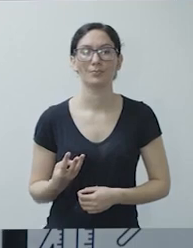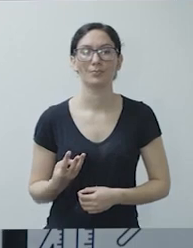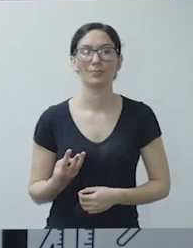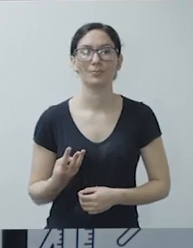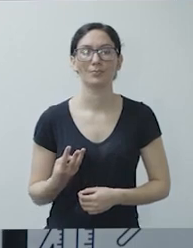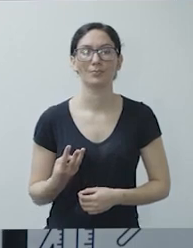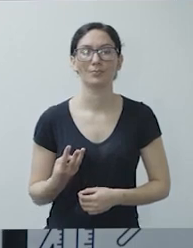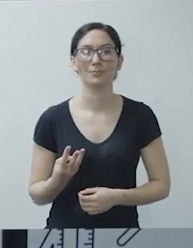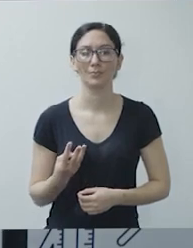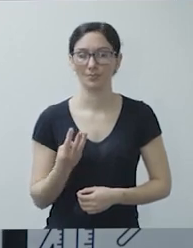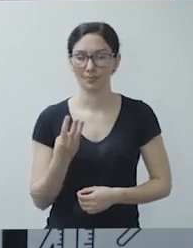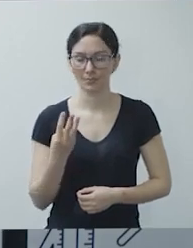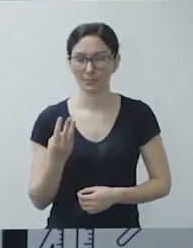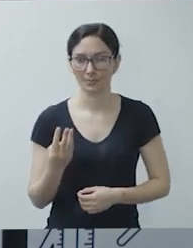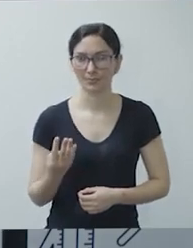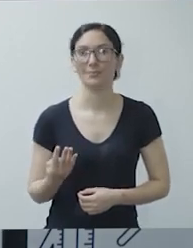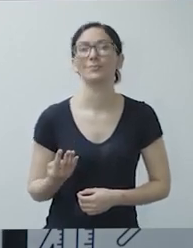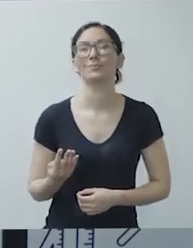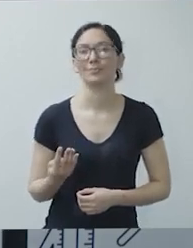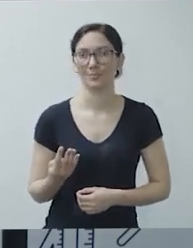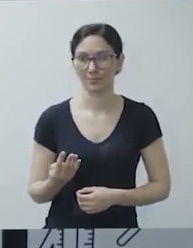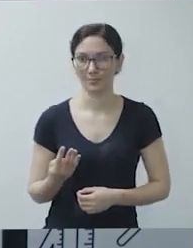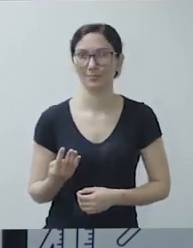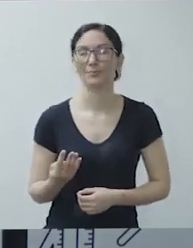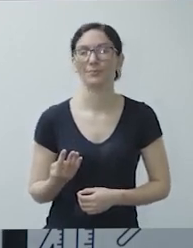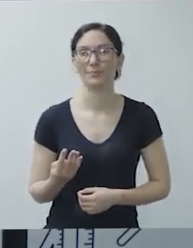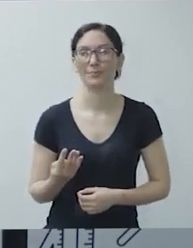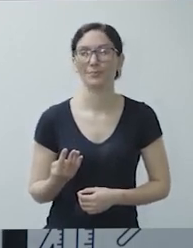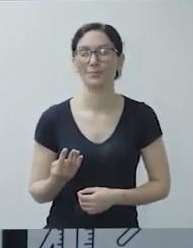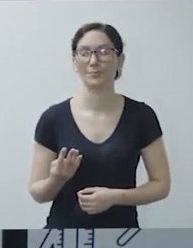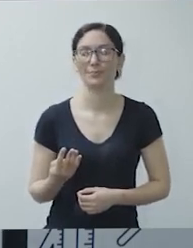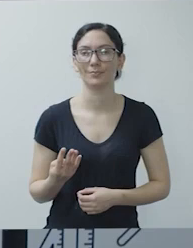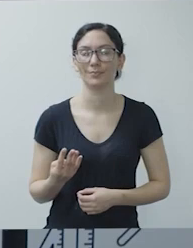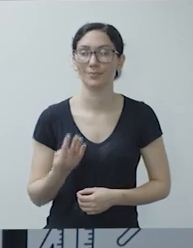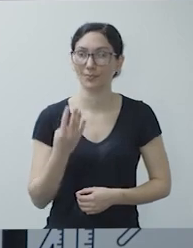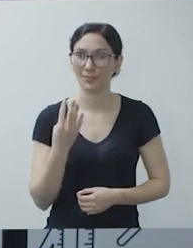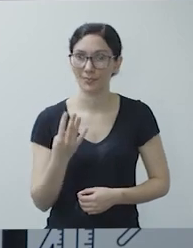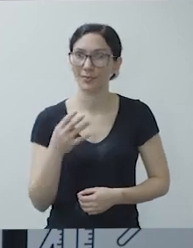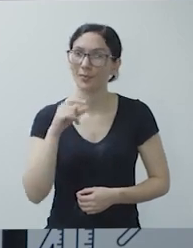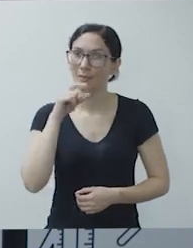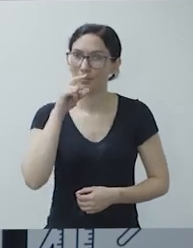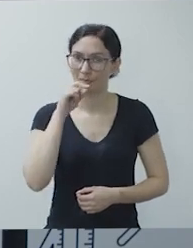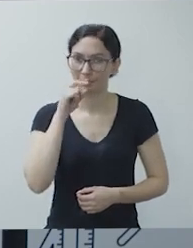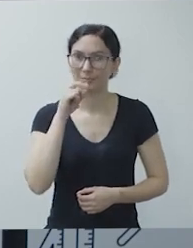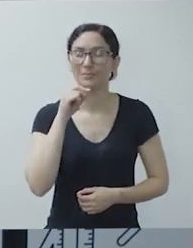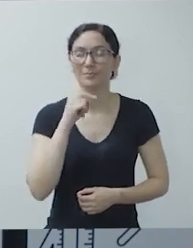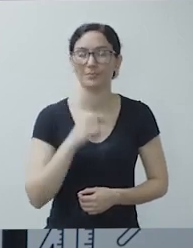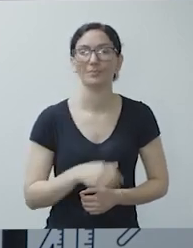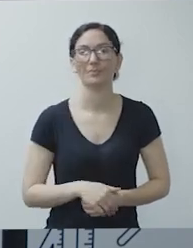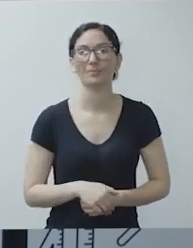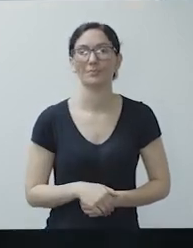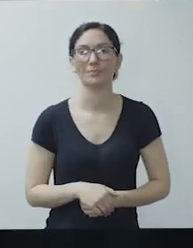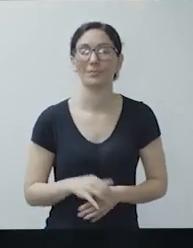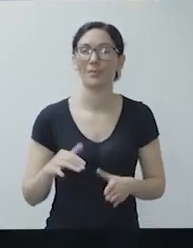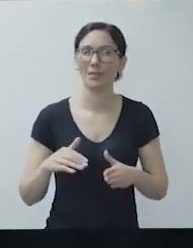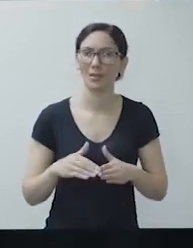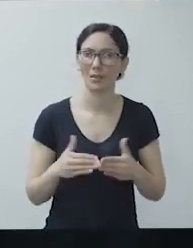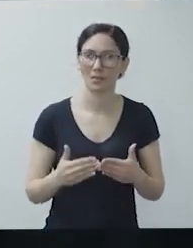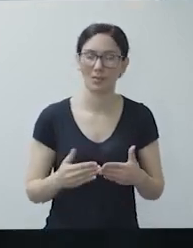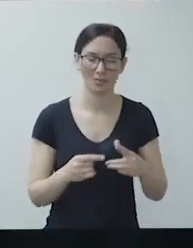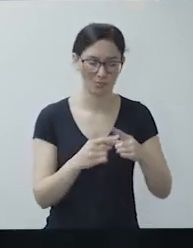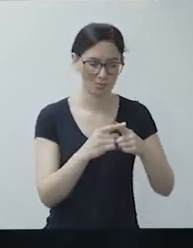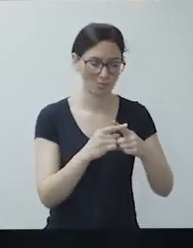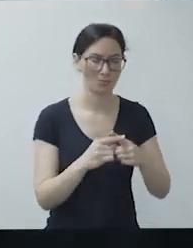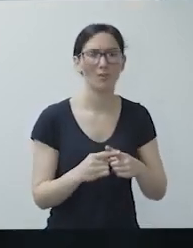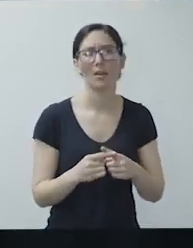1, 2, 3, 4 passarinhos. Então, quando eu